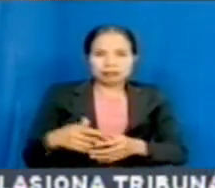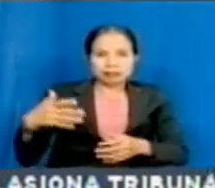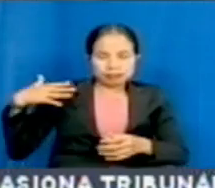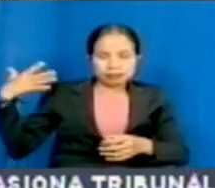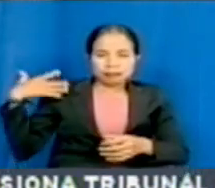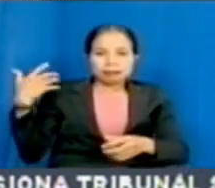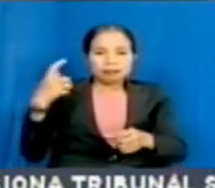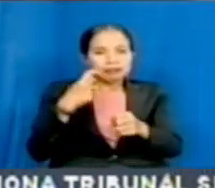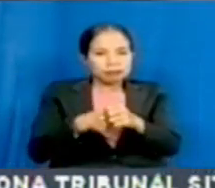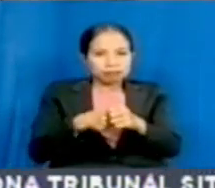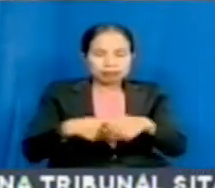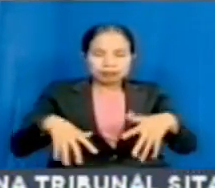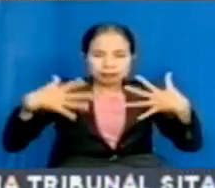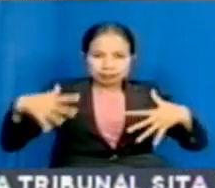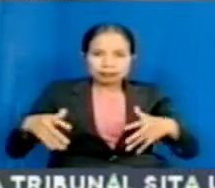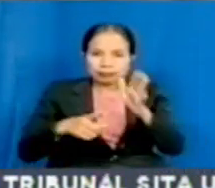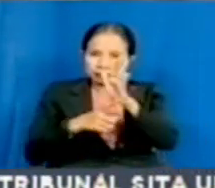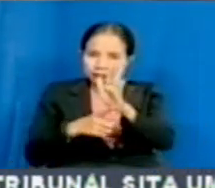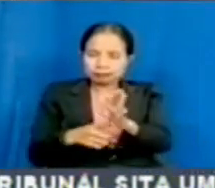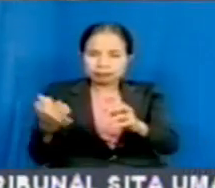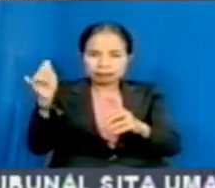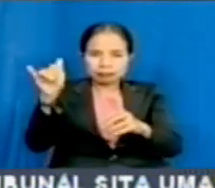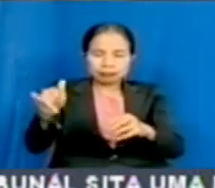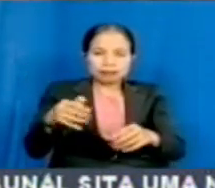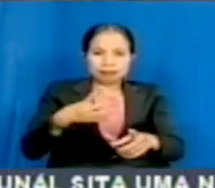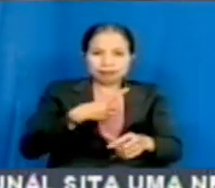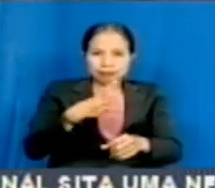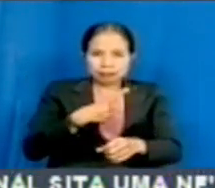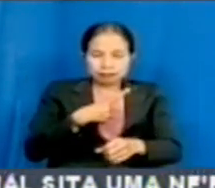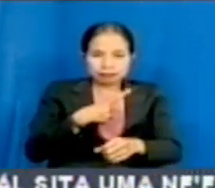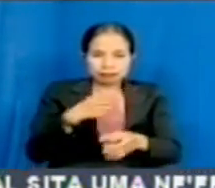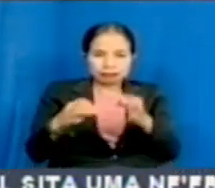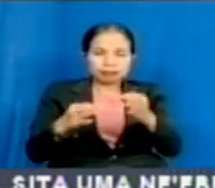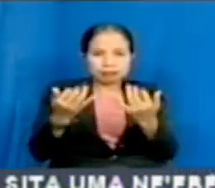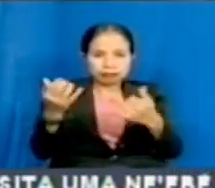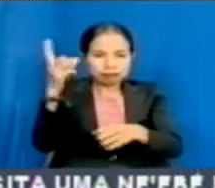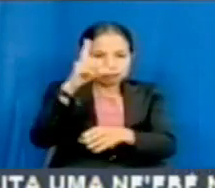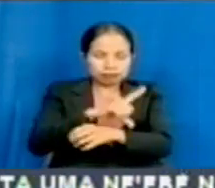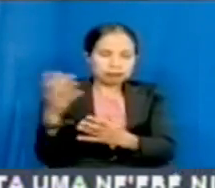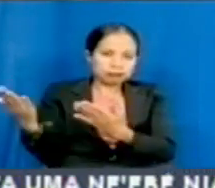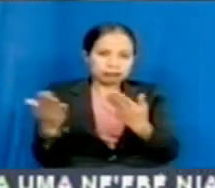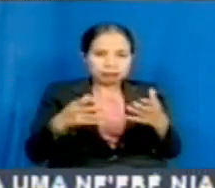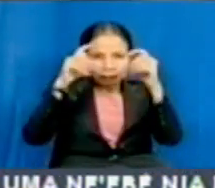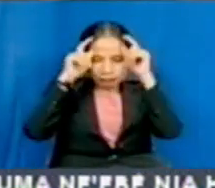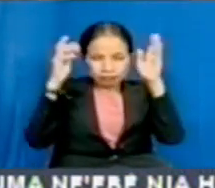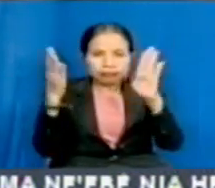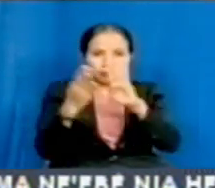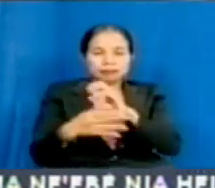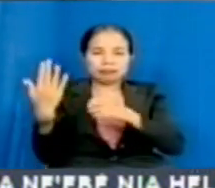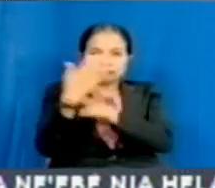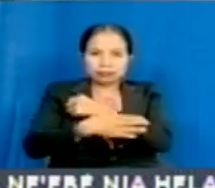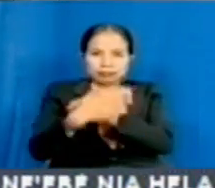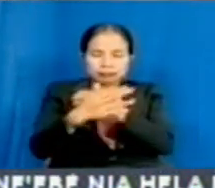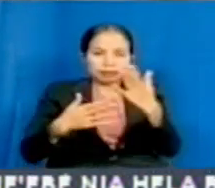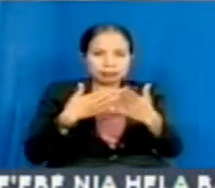Juventude e a tempo resistência, ha tudo duni sira nea dedicação, no ne ohin lori Timor-Leste, sem nação